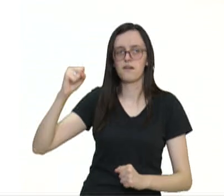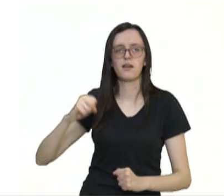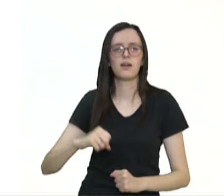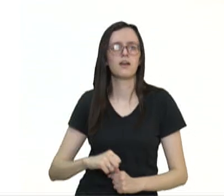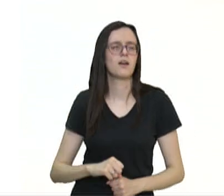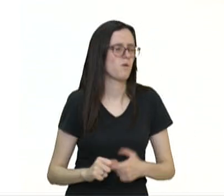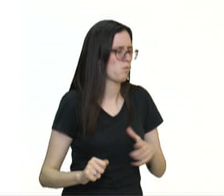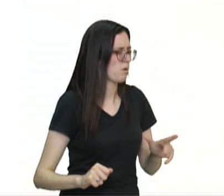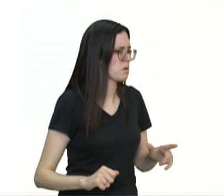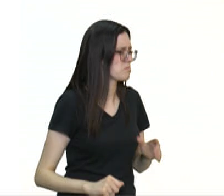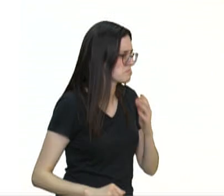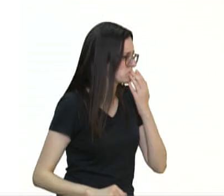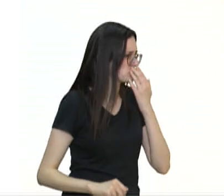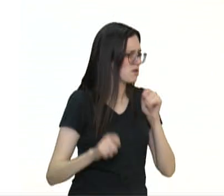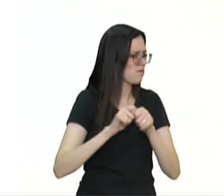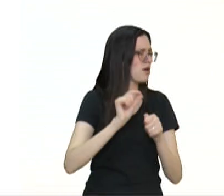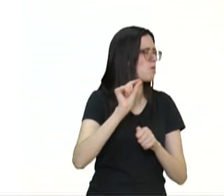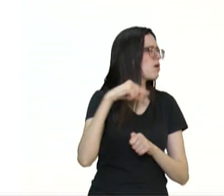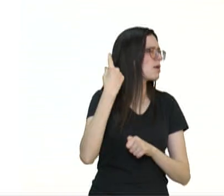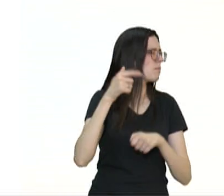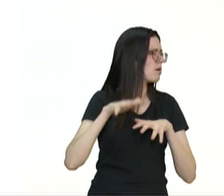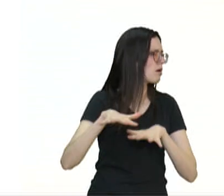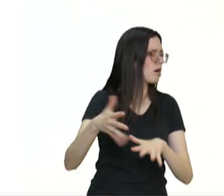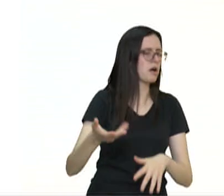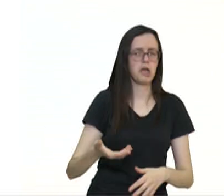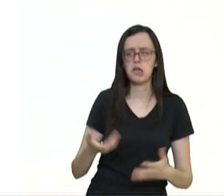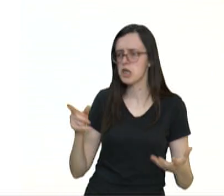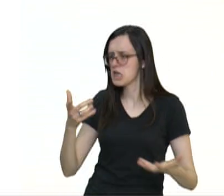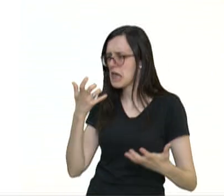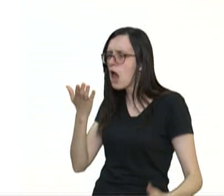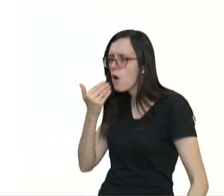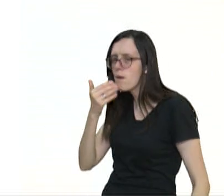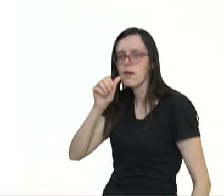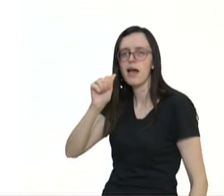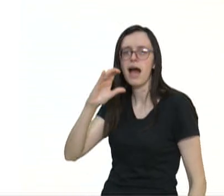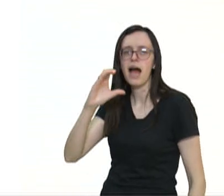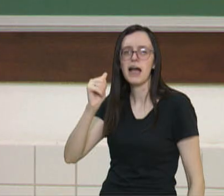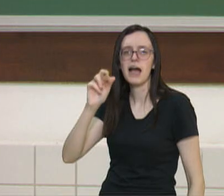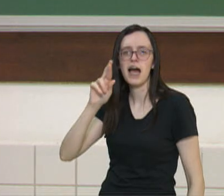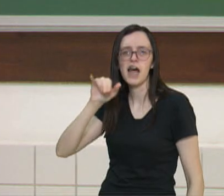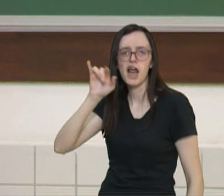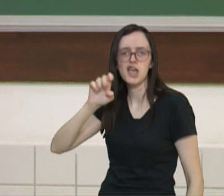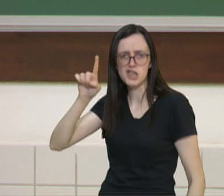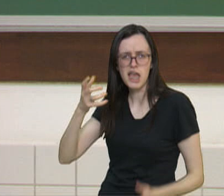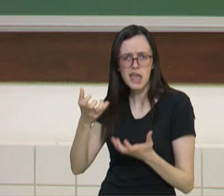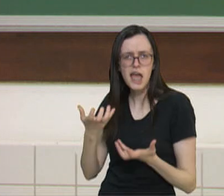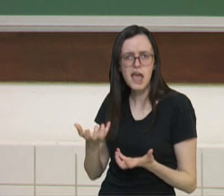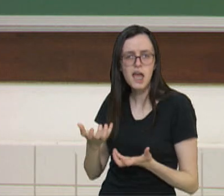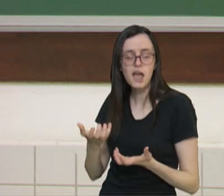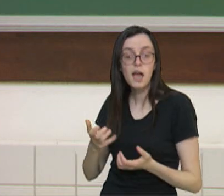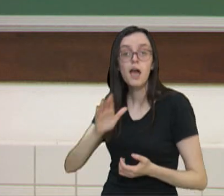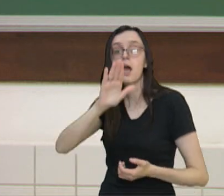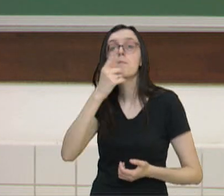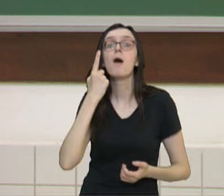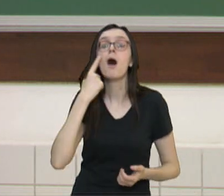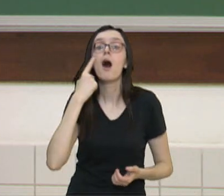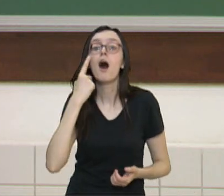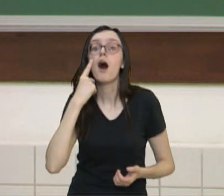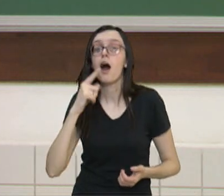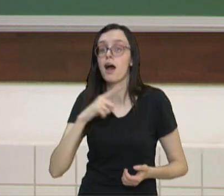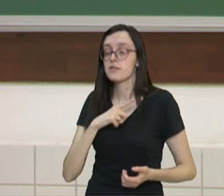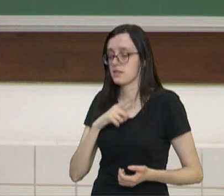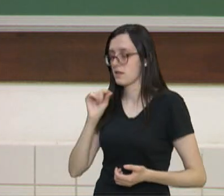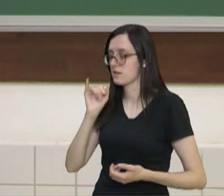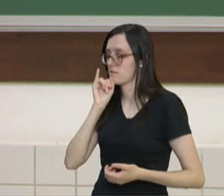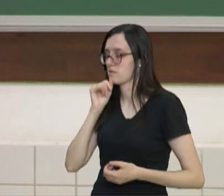passeata? E ele diz, sei lá, tá a fim de comer um acarajé? Então é uma brincadeirinha assim, a gente tá aqui defendendo a nossa cultura, mas a gente vai fazer